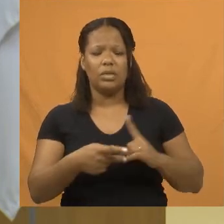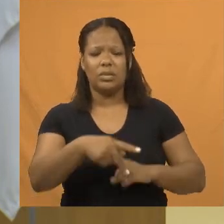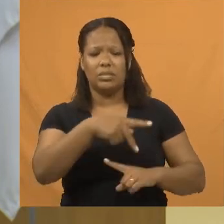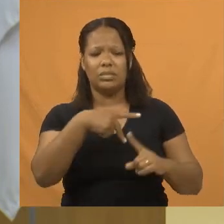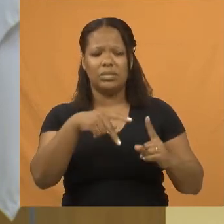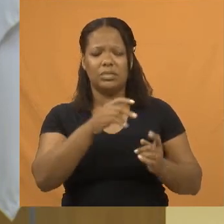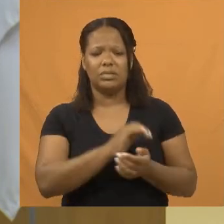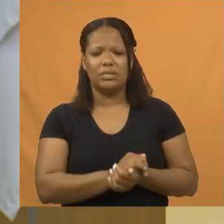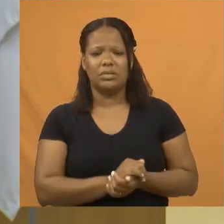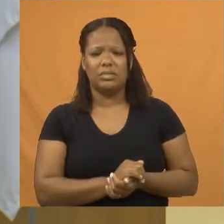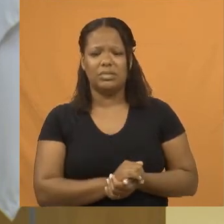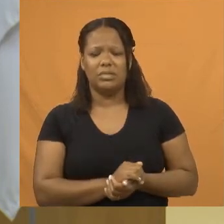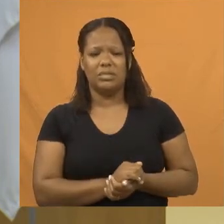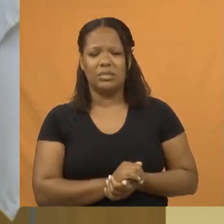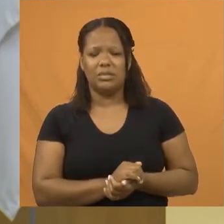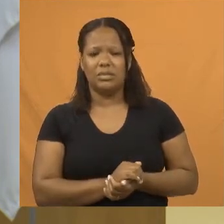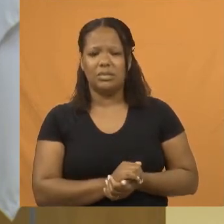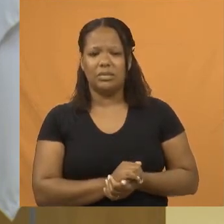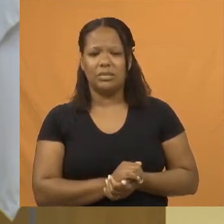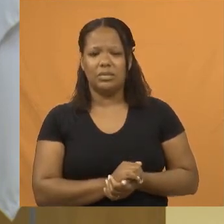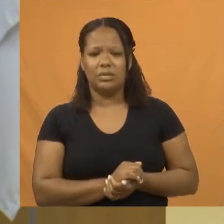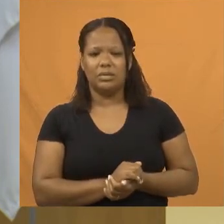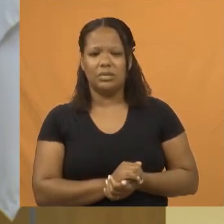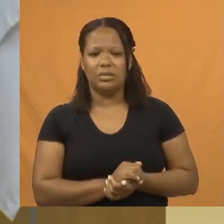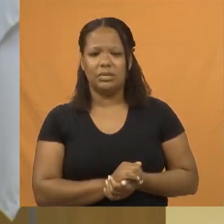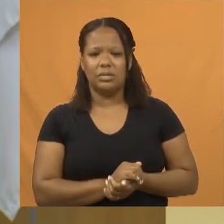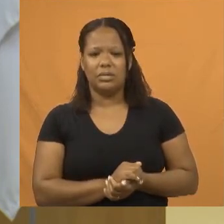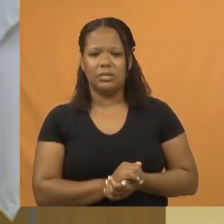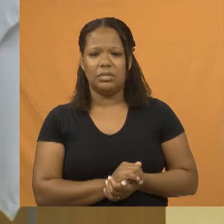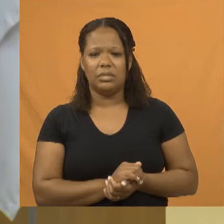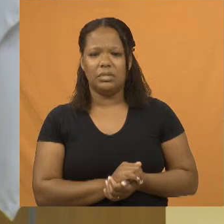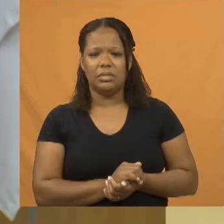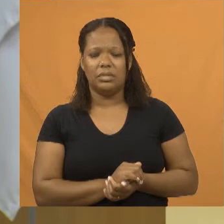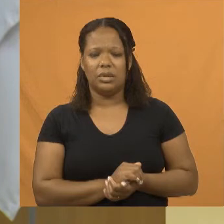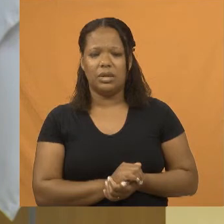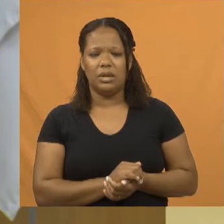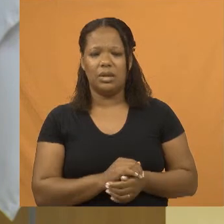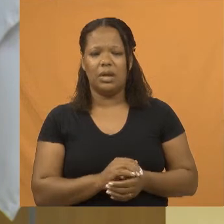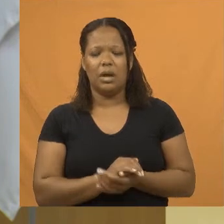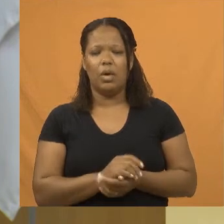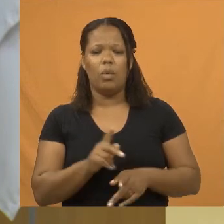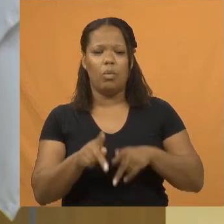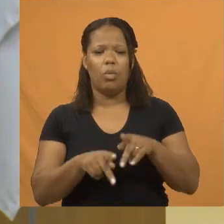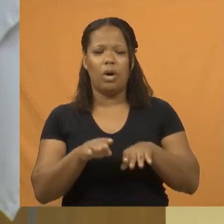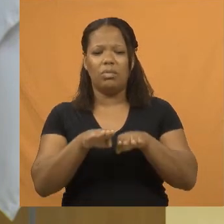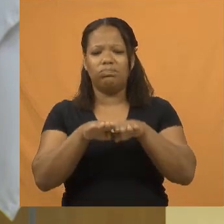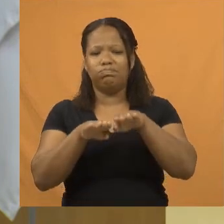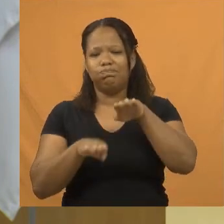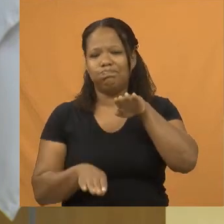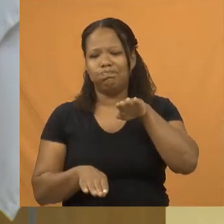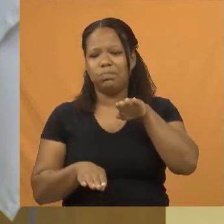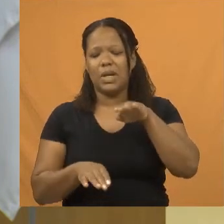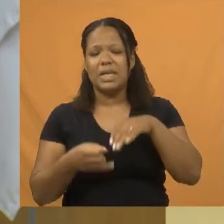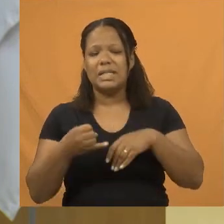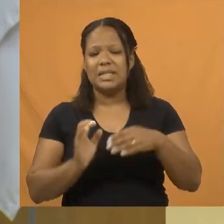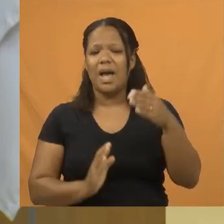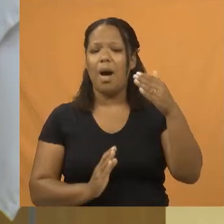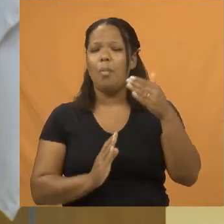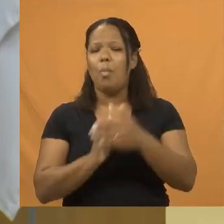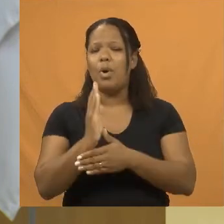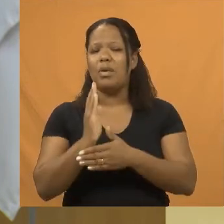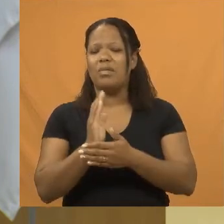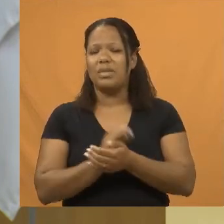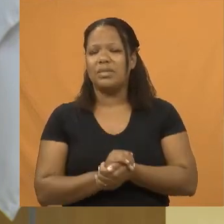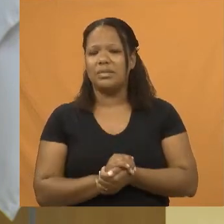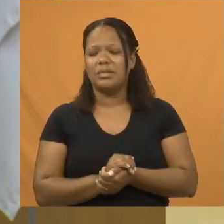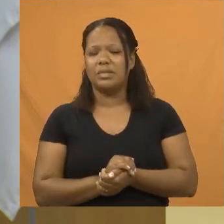como está, ela vai fazer com que se aumente ainda mais a desigualdade do nosso país. Se aprovada do jeito que está,